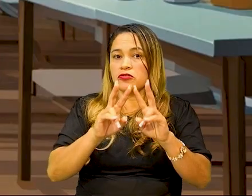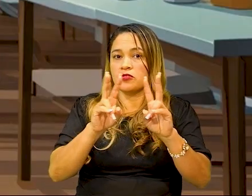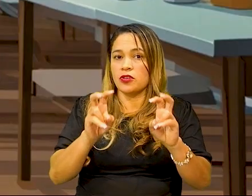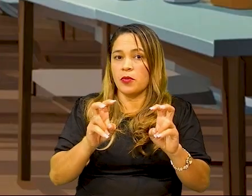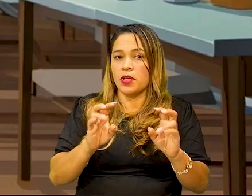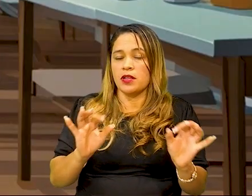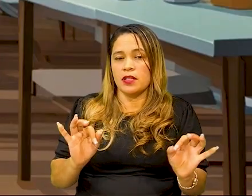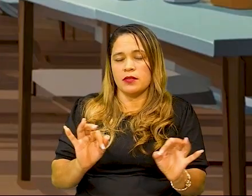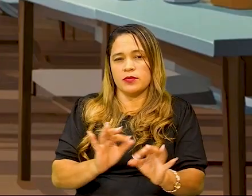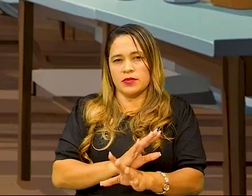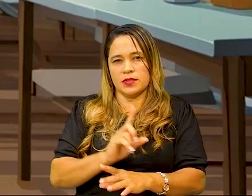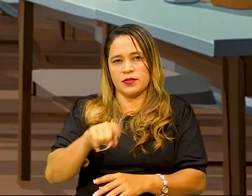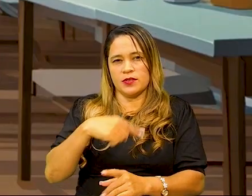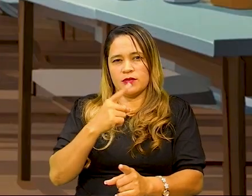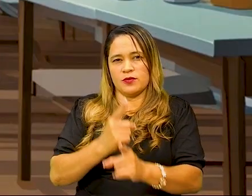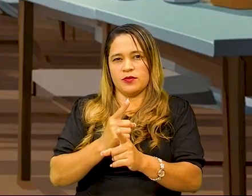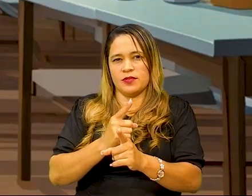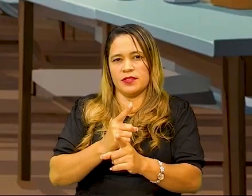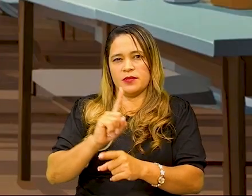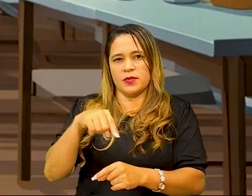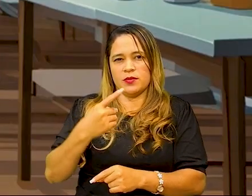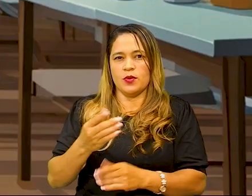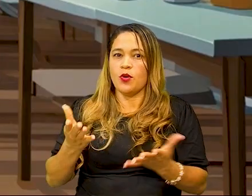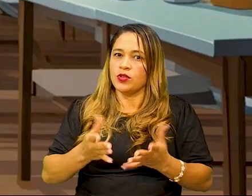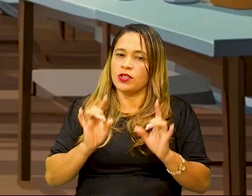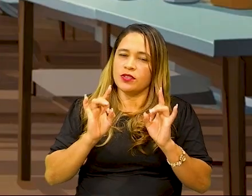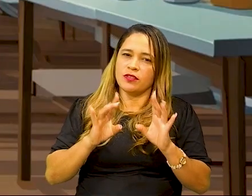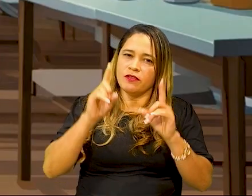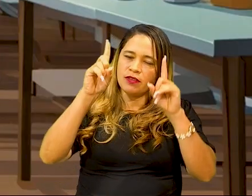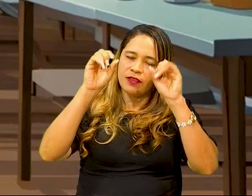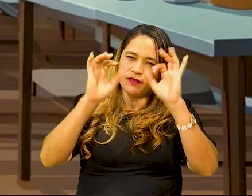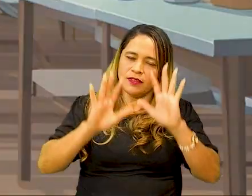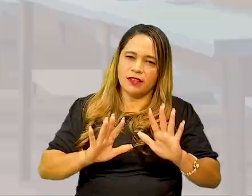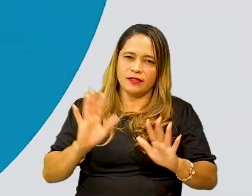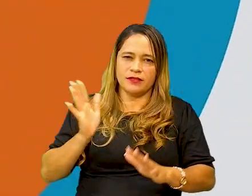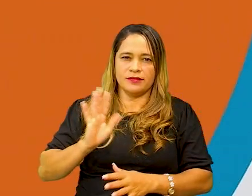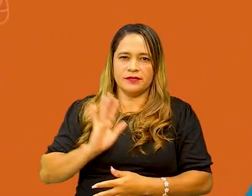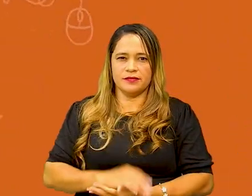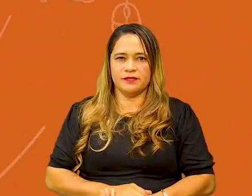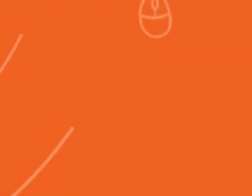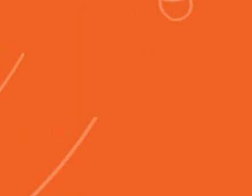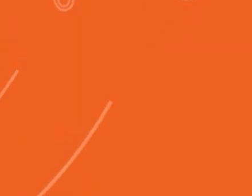A gente se encontra na próxima. Por hoje é só. Fiquem com Deus. Até mais.